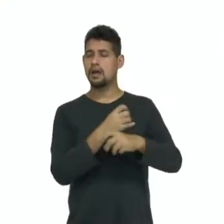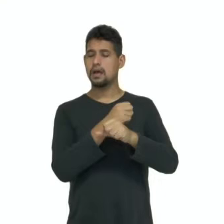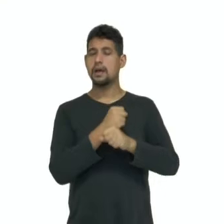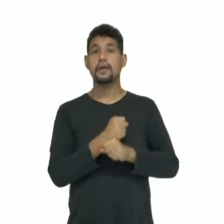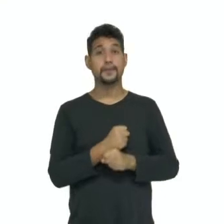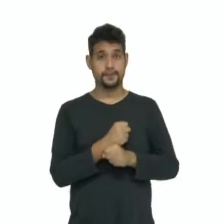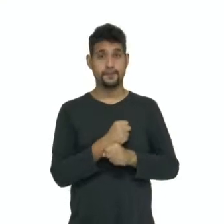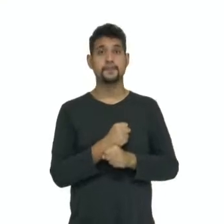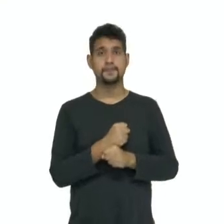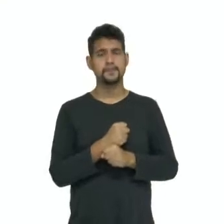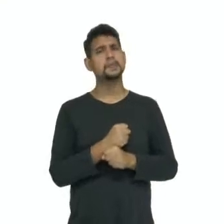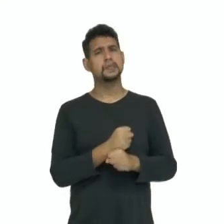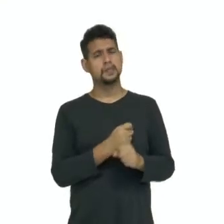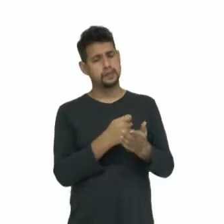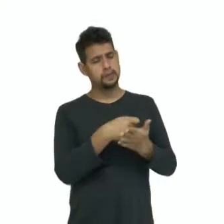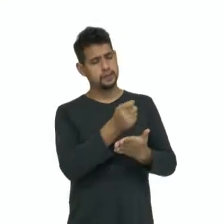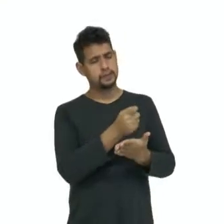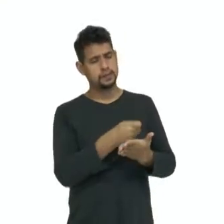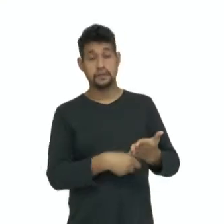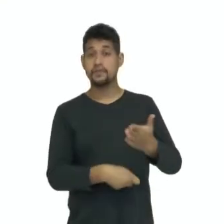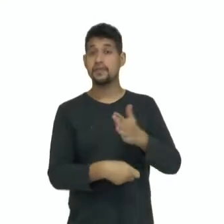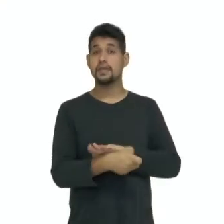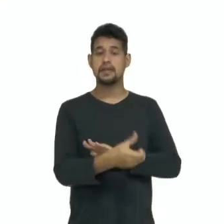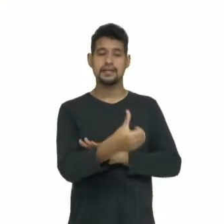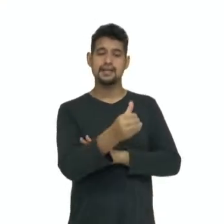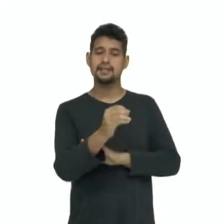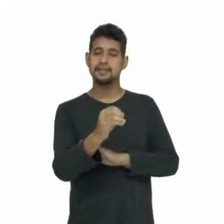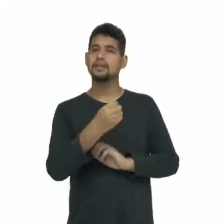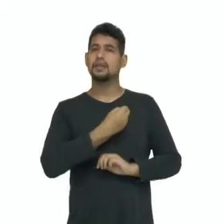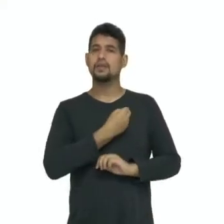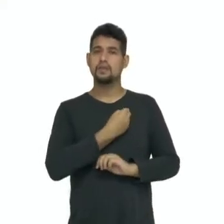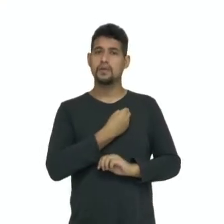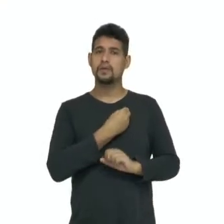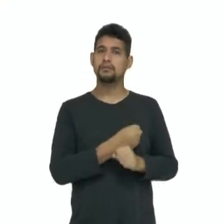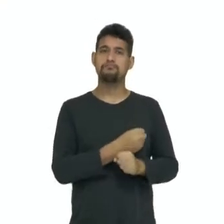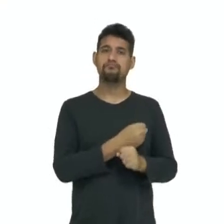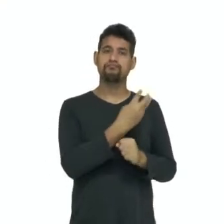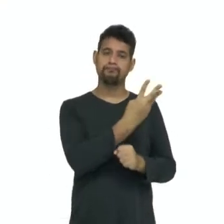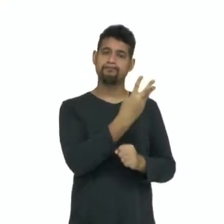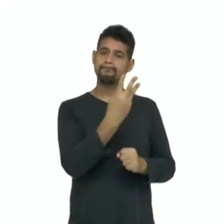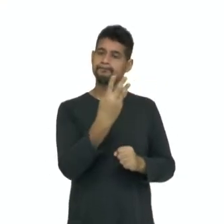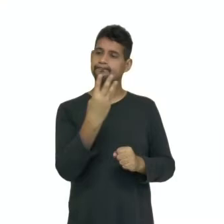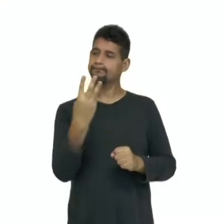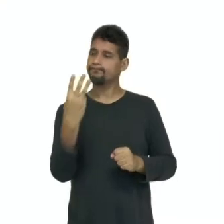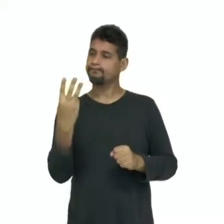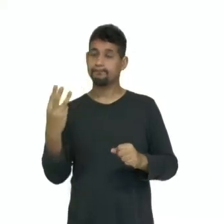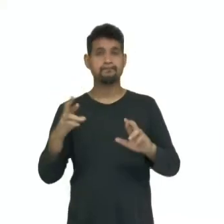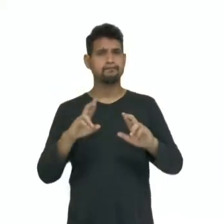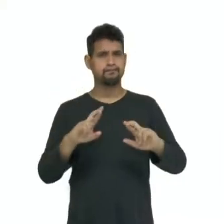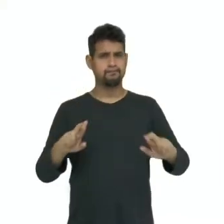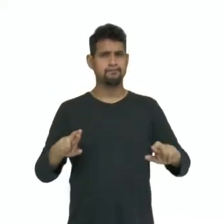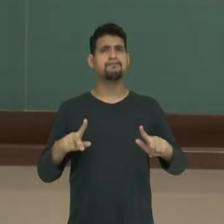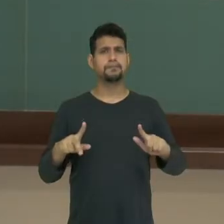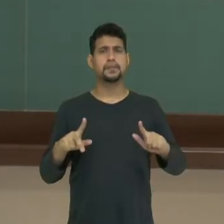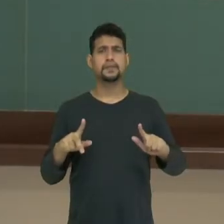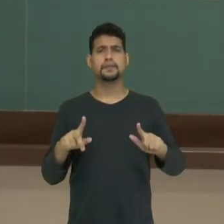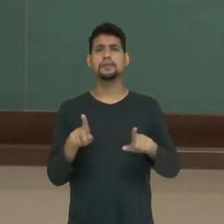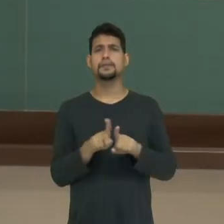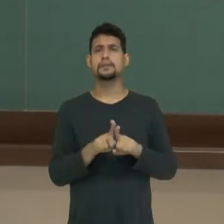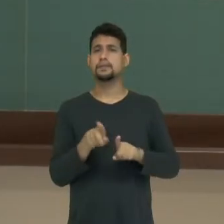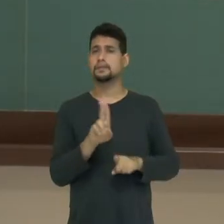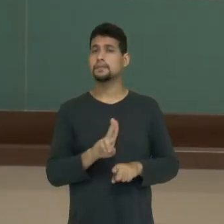nós podemos escrever 60 números de 3 algarismos distintos com os